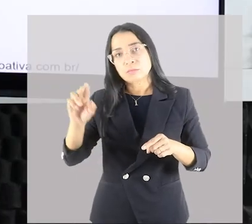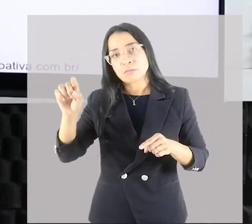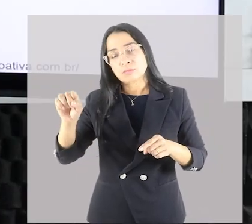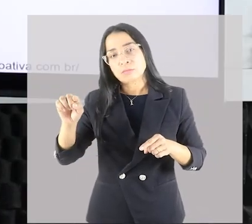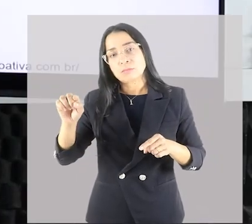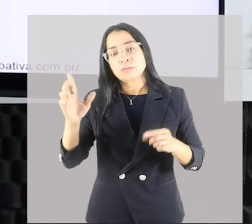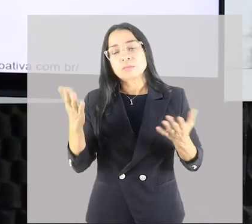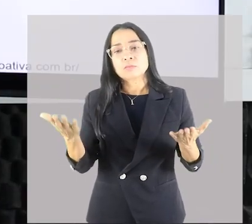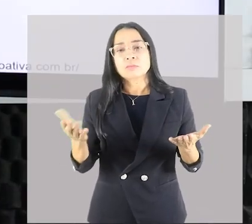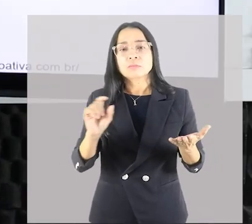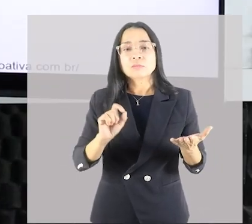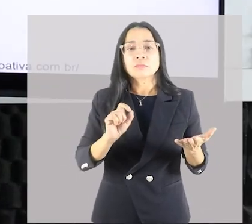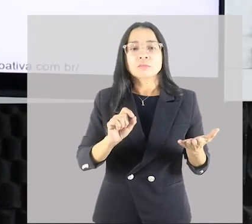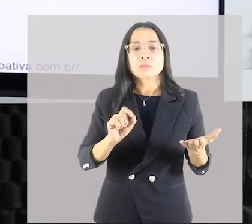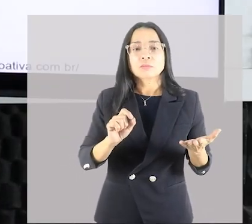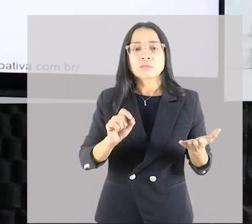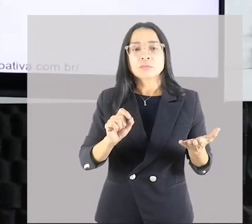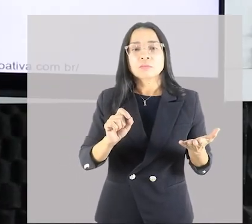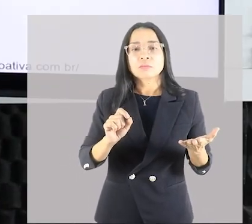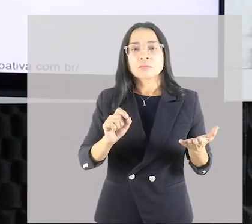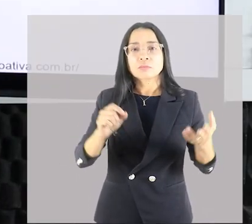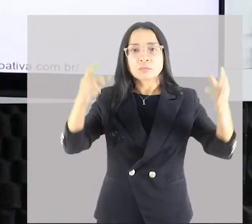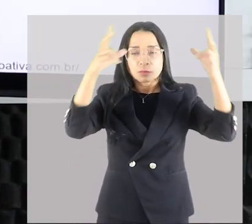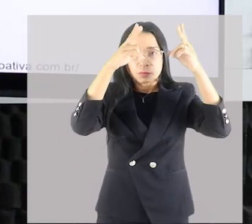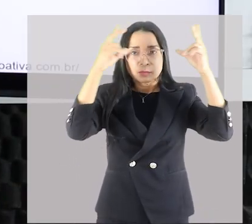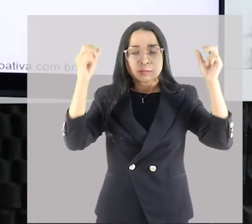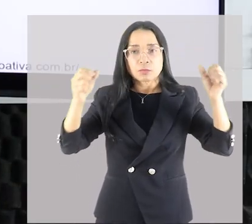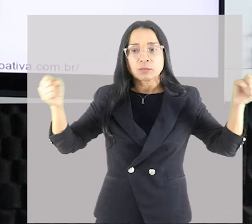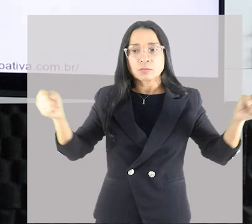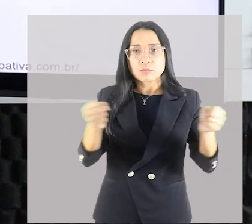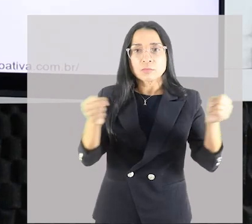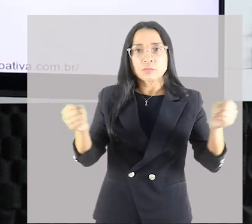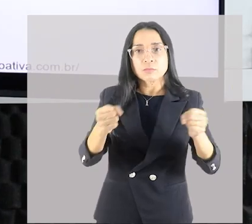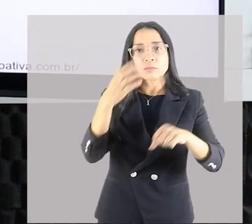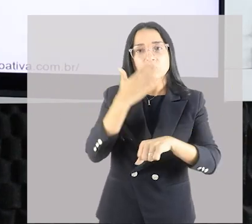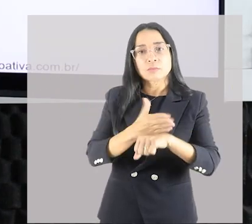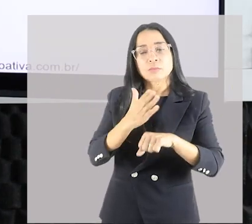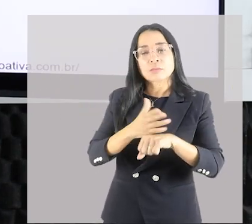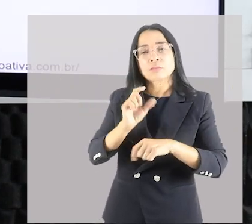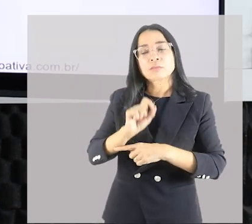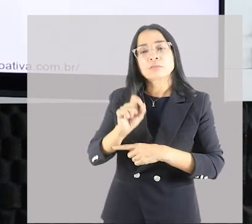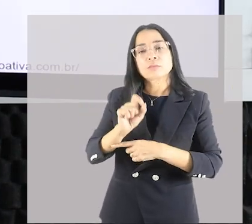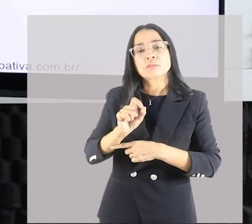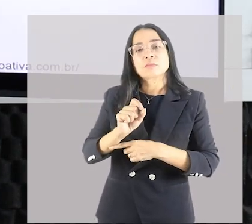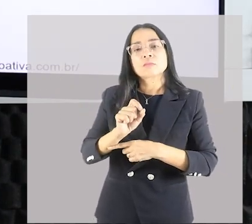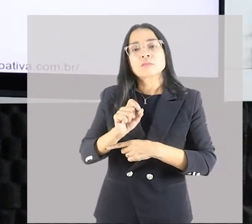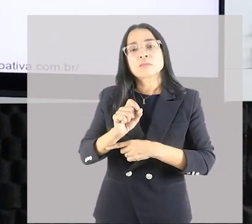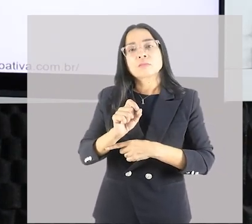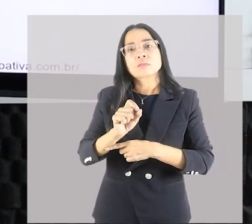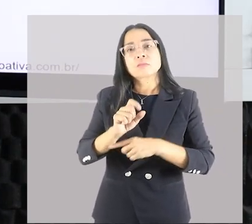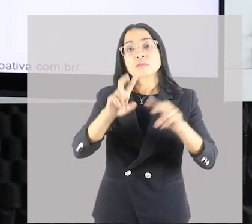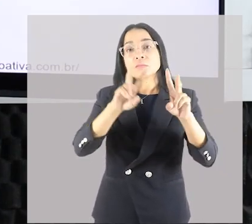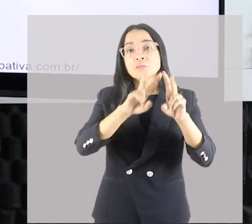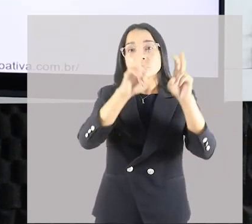dança do forró, foi Luiz Gonzaga. Foi ele que praticamente